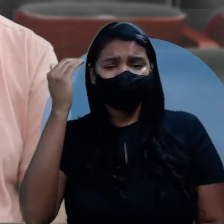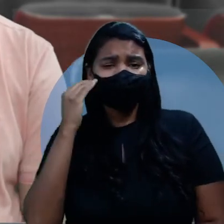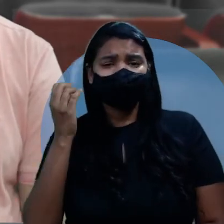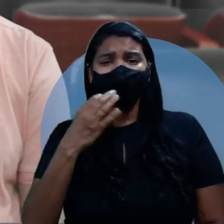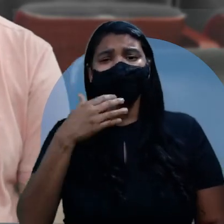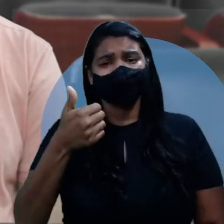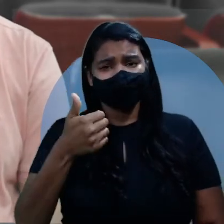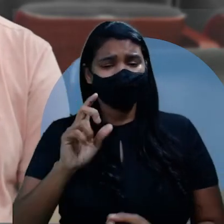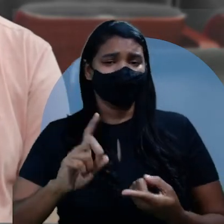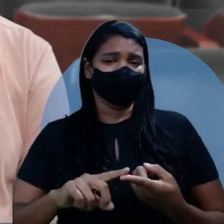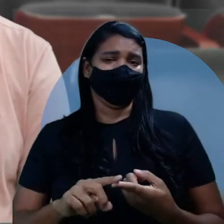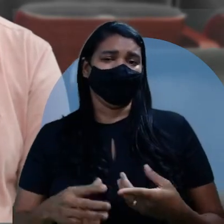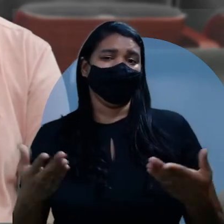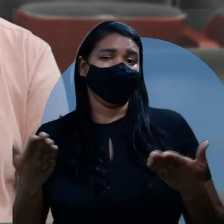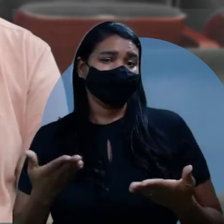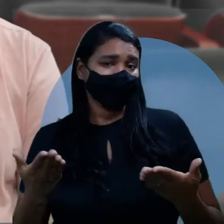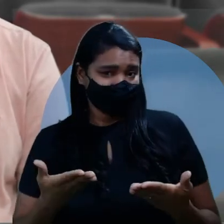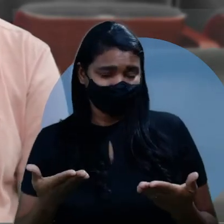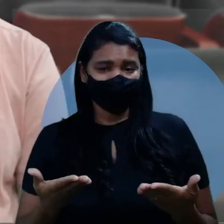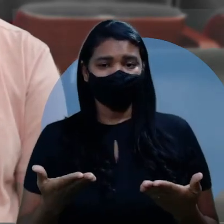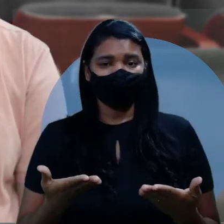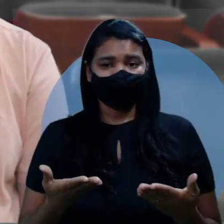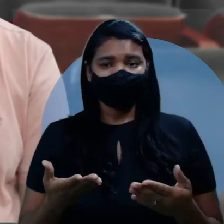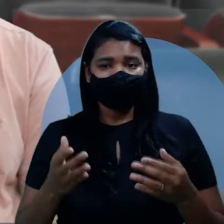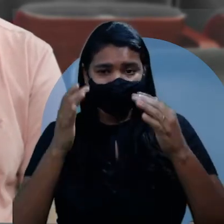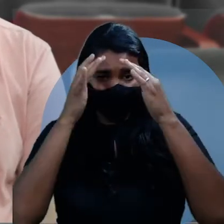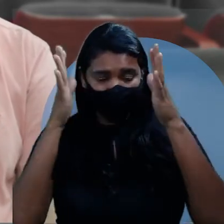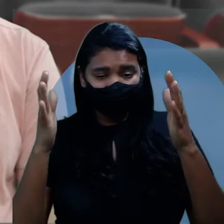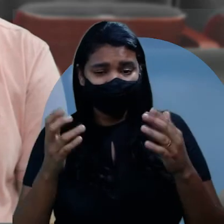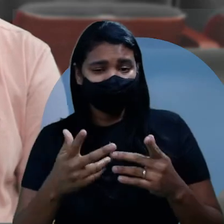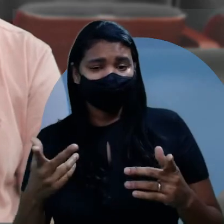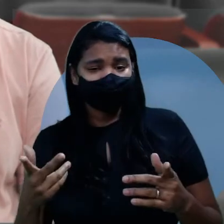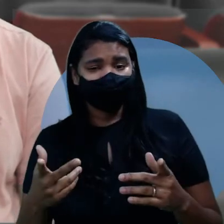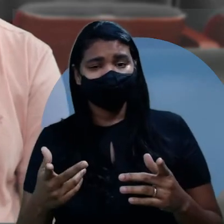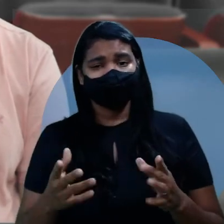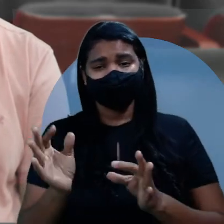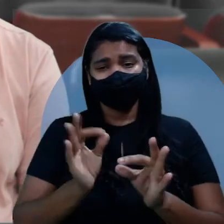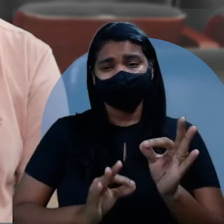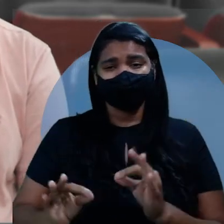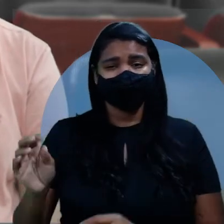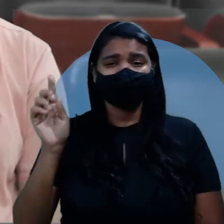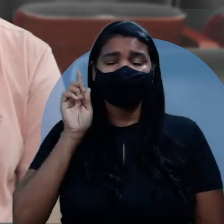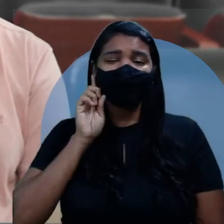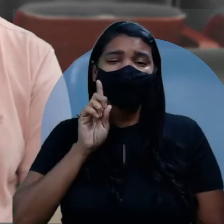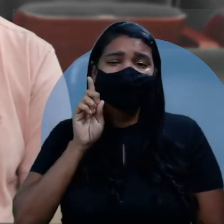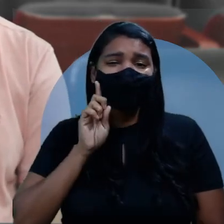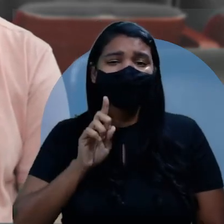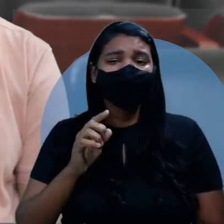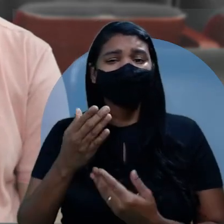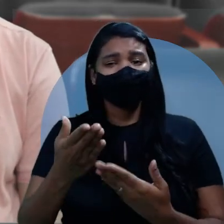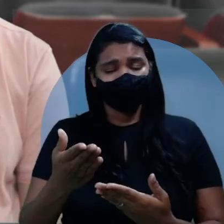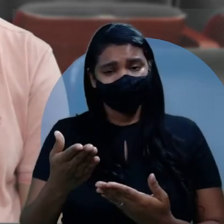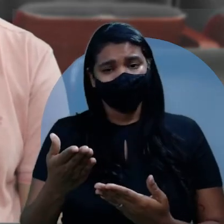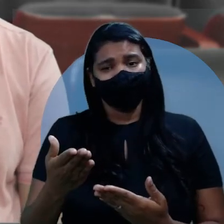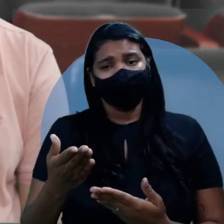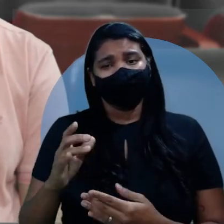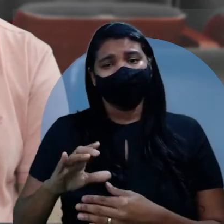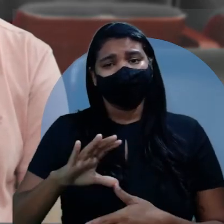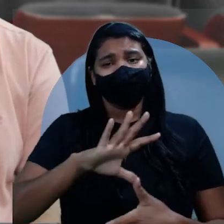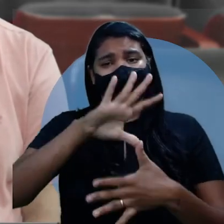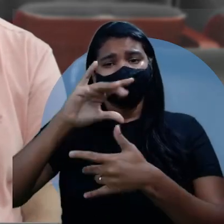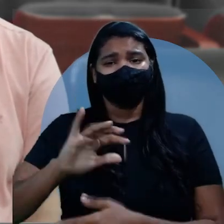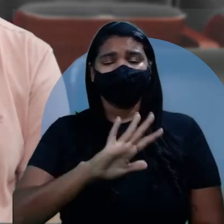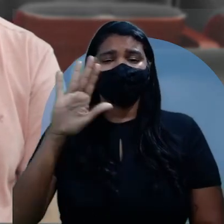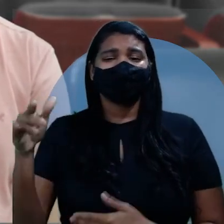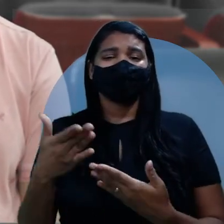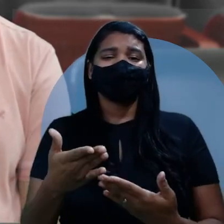bons também. Então já tira um pouco a gente desse eixo das grandes superproduções americanas, né? Então assistam o cinema coreano, mas